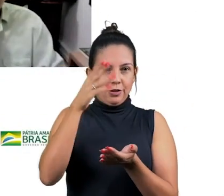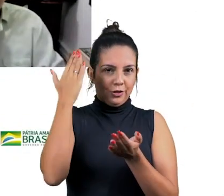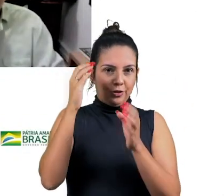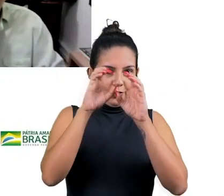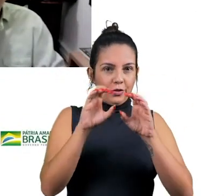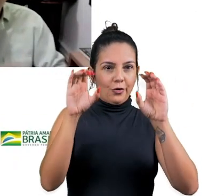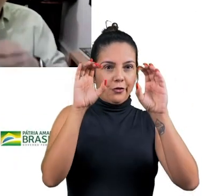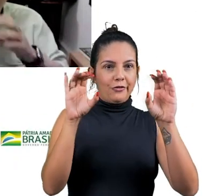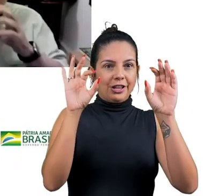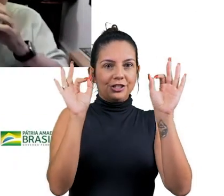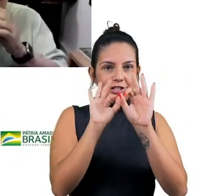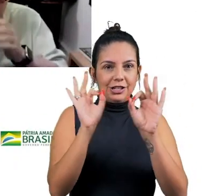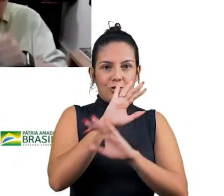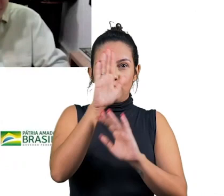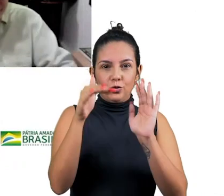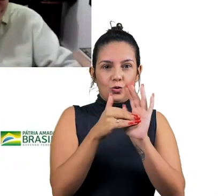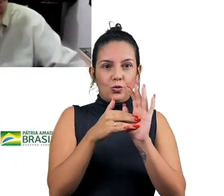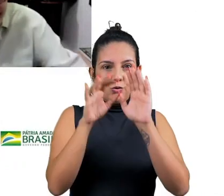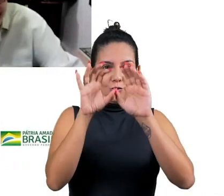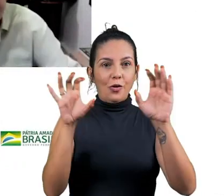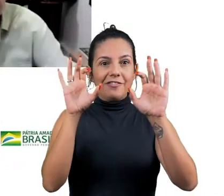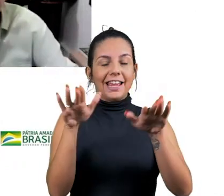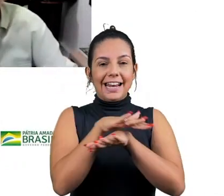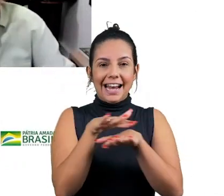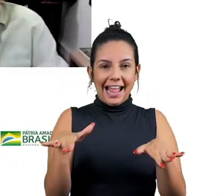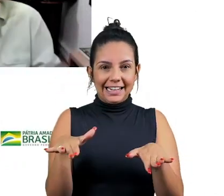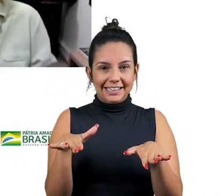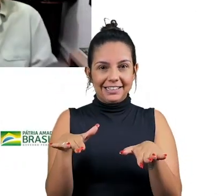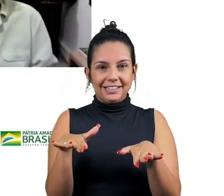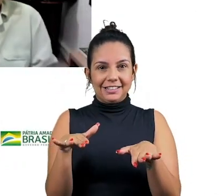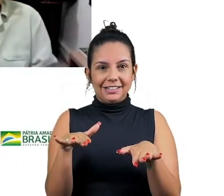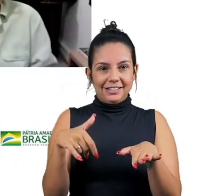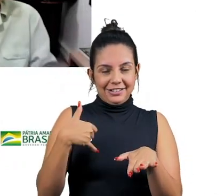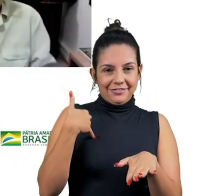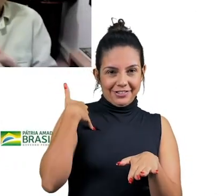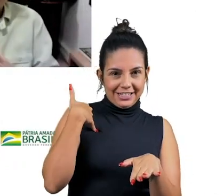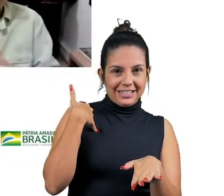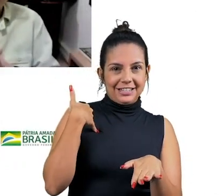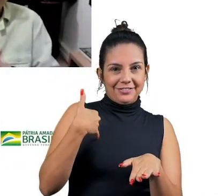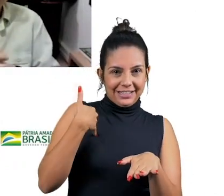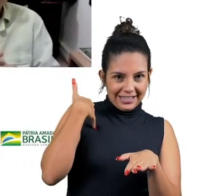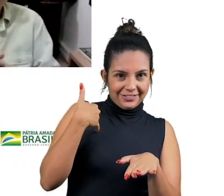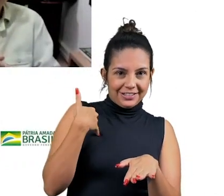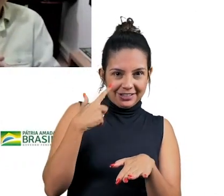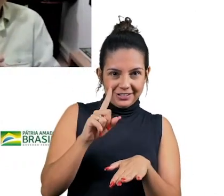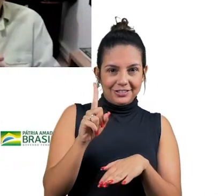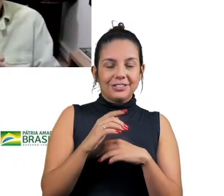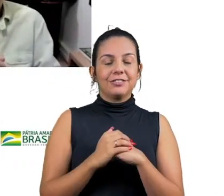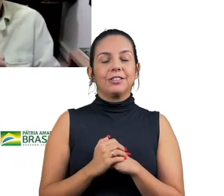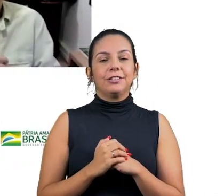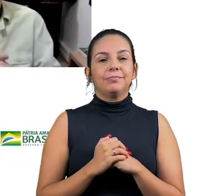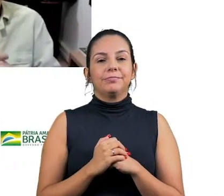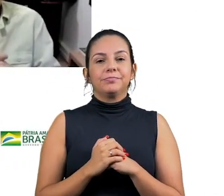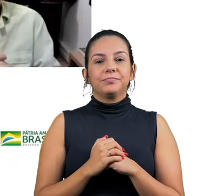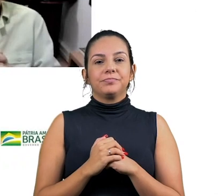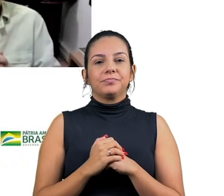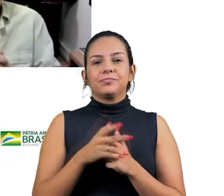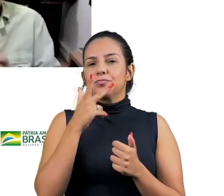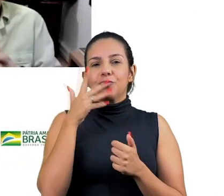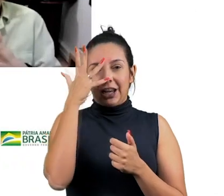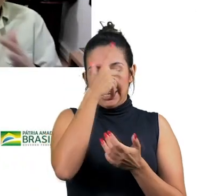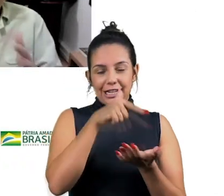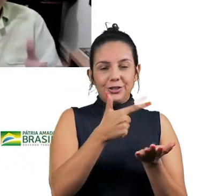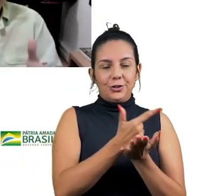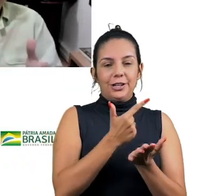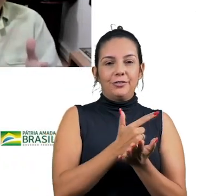nada. Exatamente. Tudo é nuvem, nada. Em vez de vaidade das vaidades. Vaidade, tudo é vaidade. Tudo é uma nuvem, beleza.